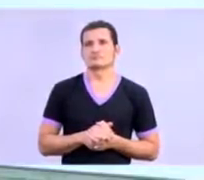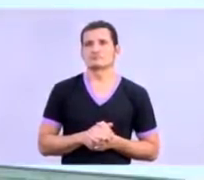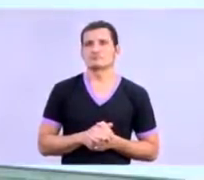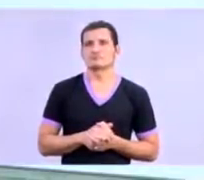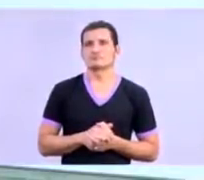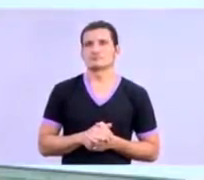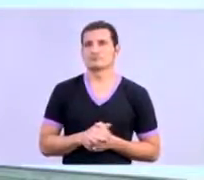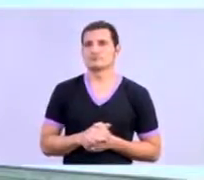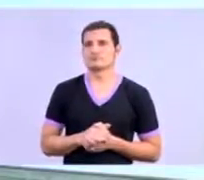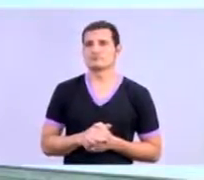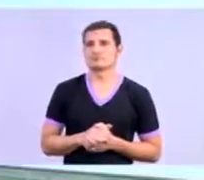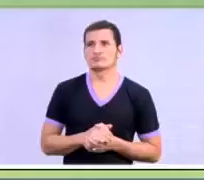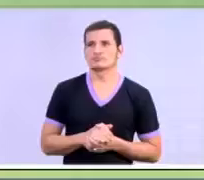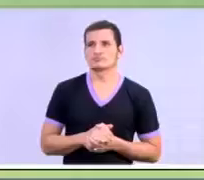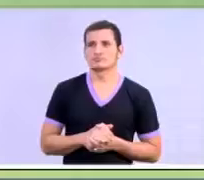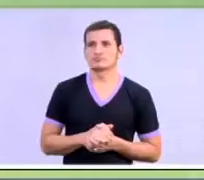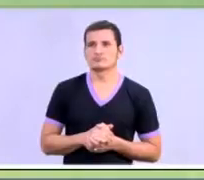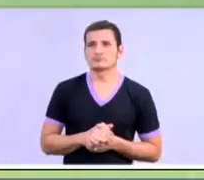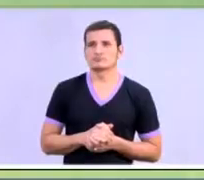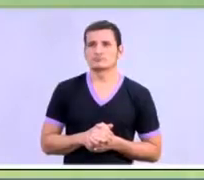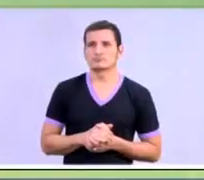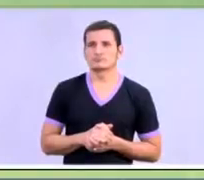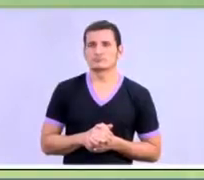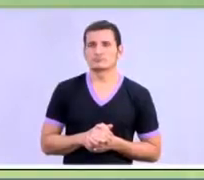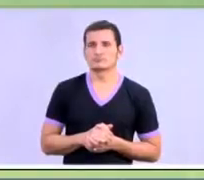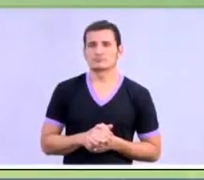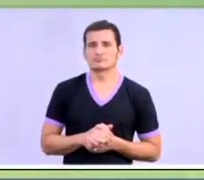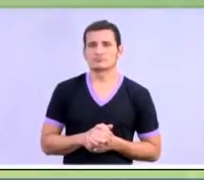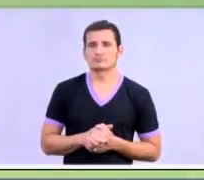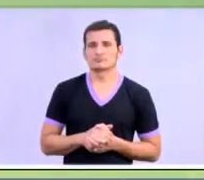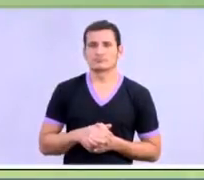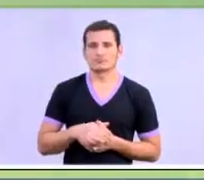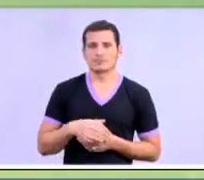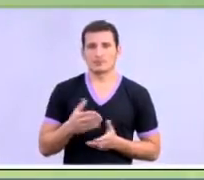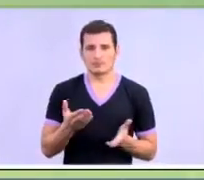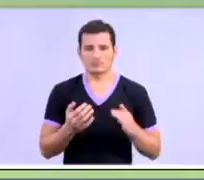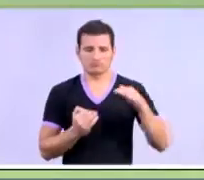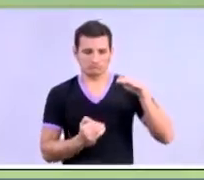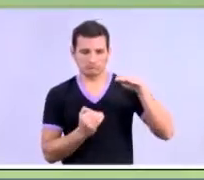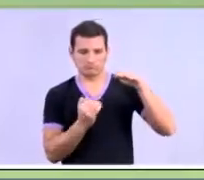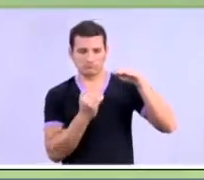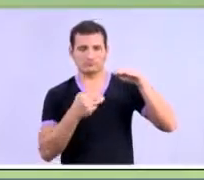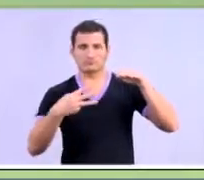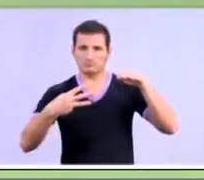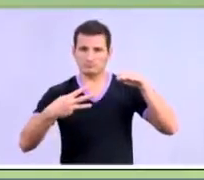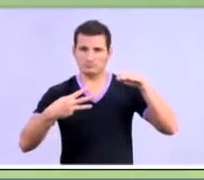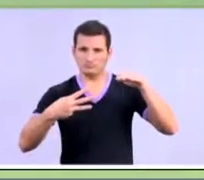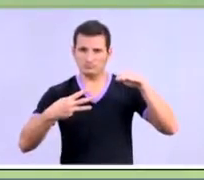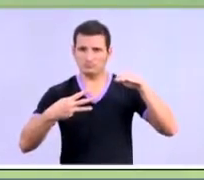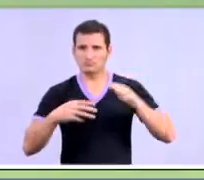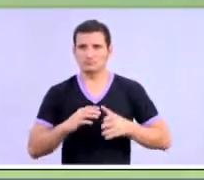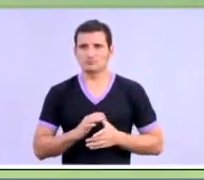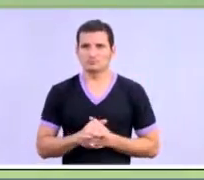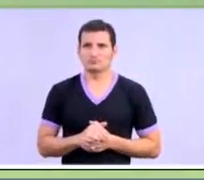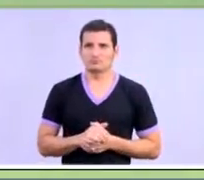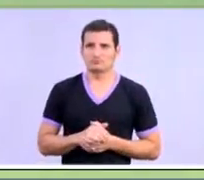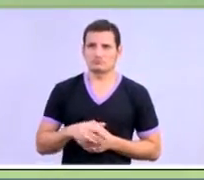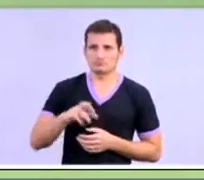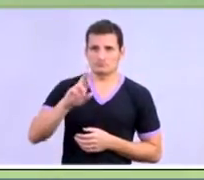3? Bom, a camada de rede, camada 3. A camada de rede proporciona